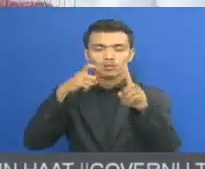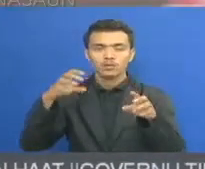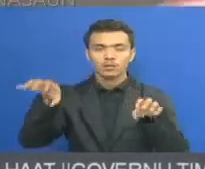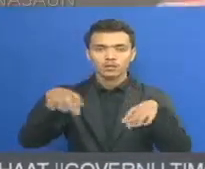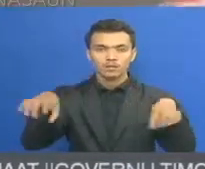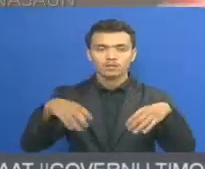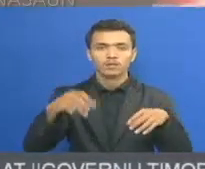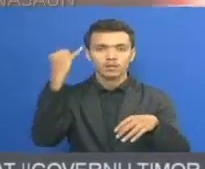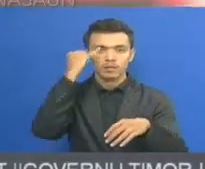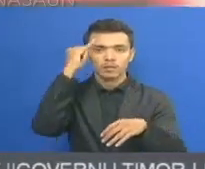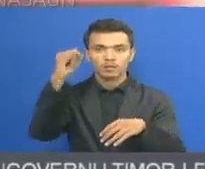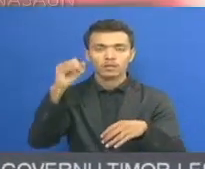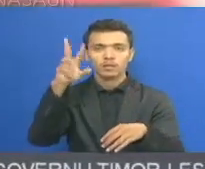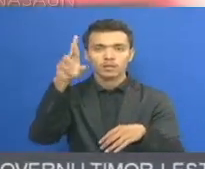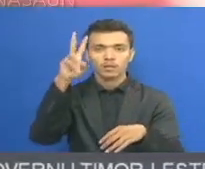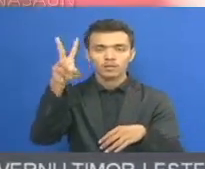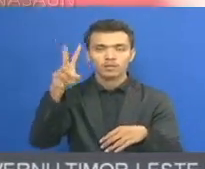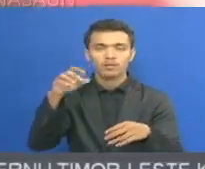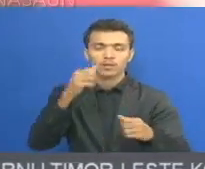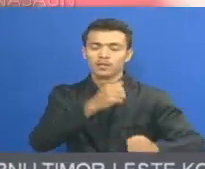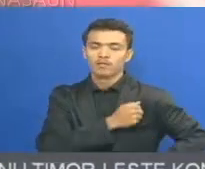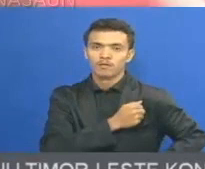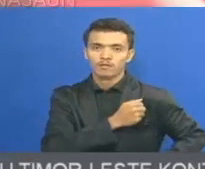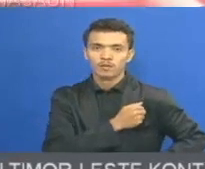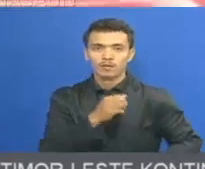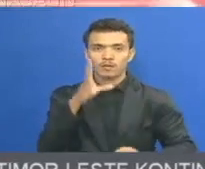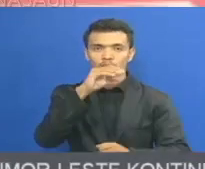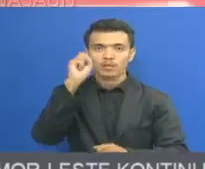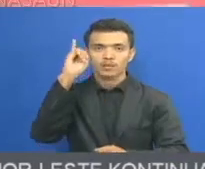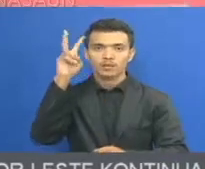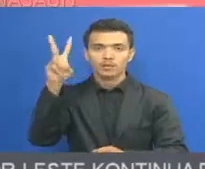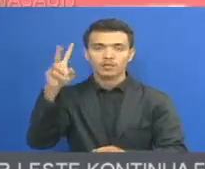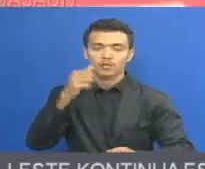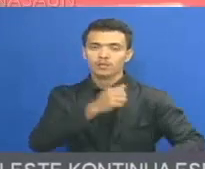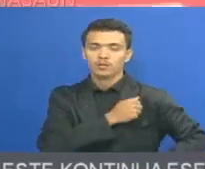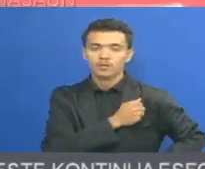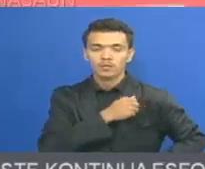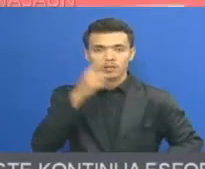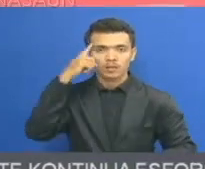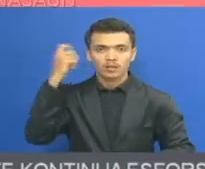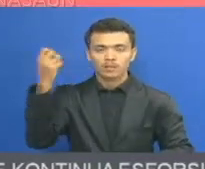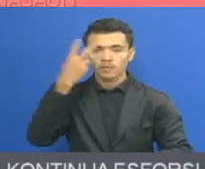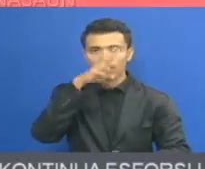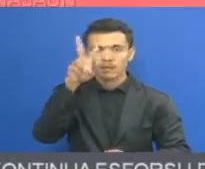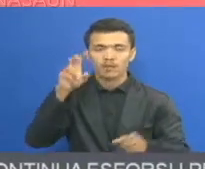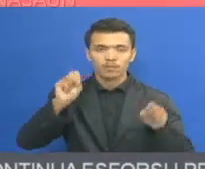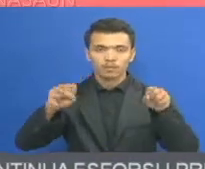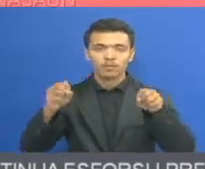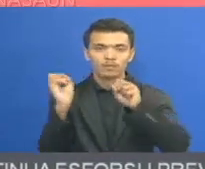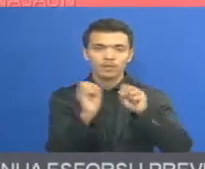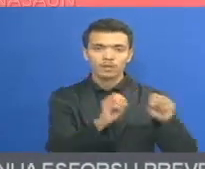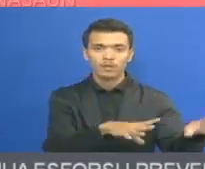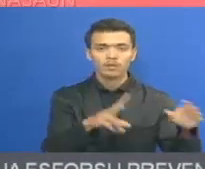Nacional de Inteligência, N2 Naval FF de Teli, no S2 Polícia Militar. Também consegue retomar o motor de Belacon